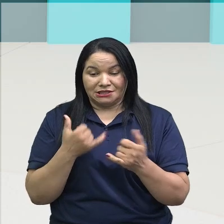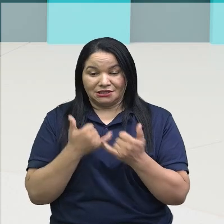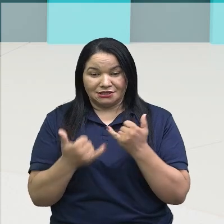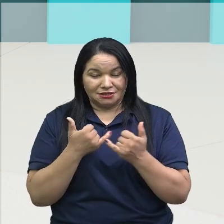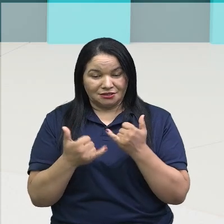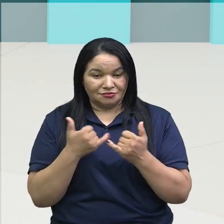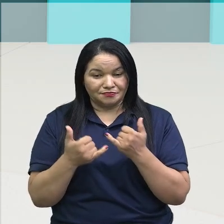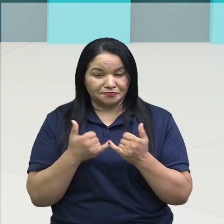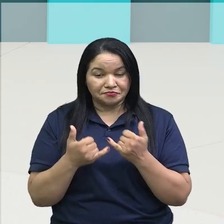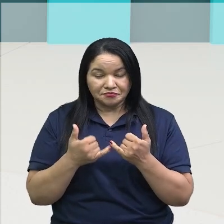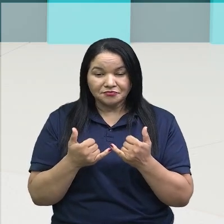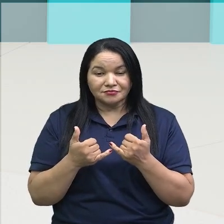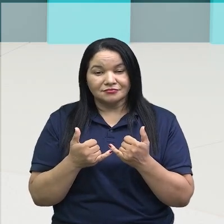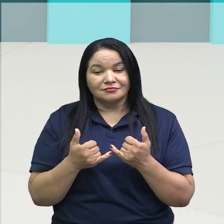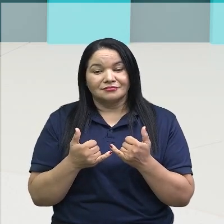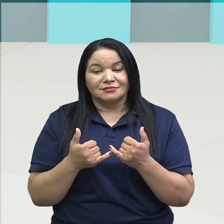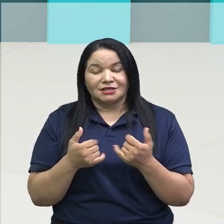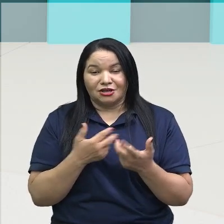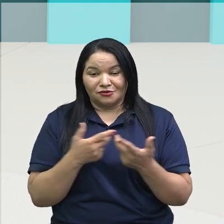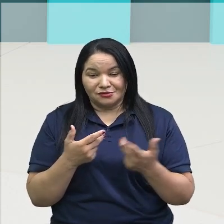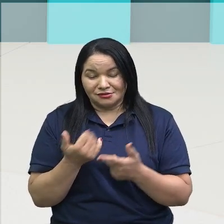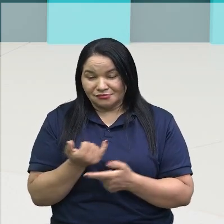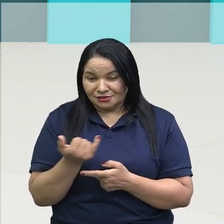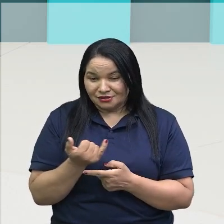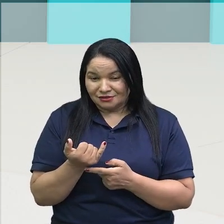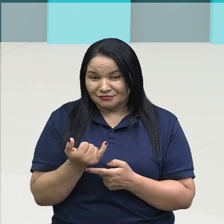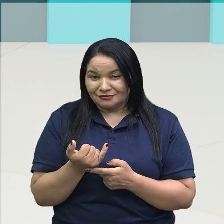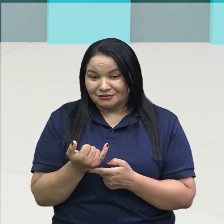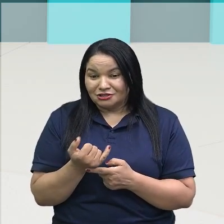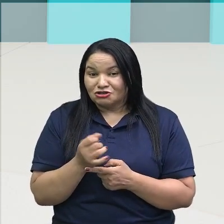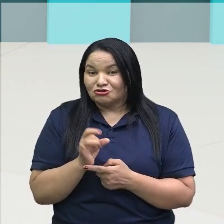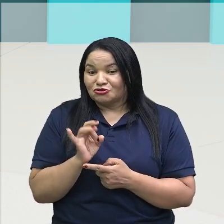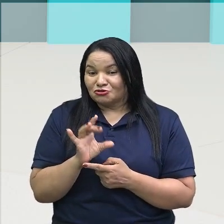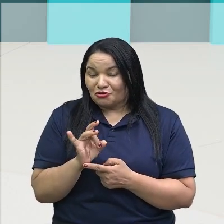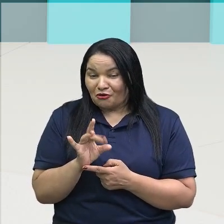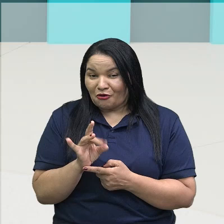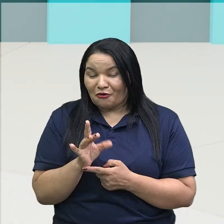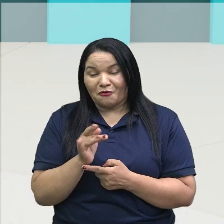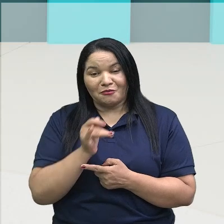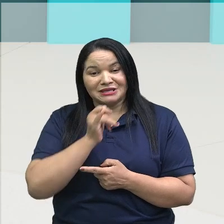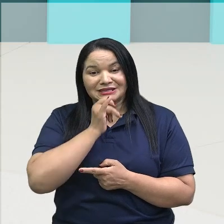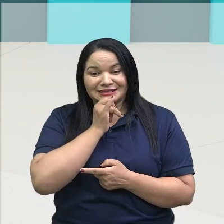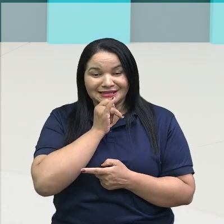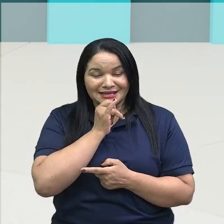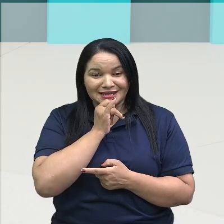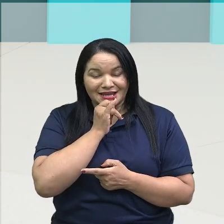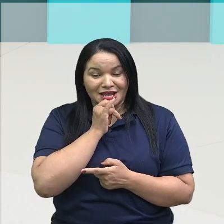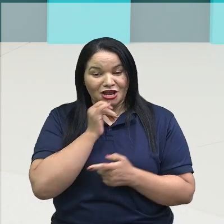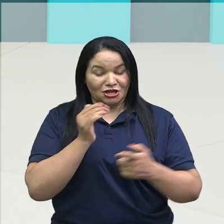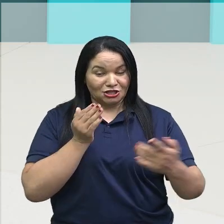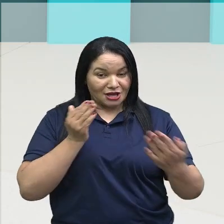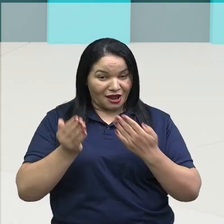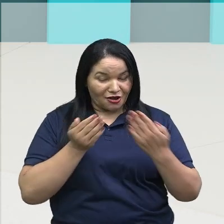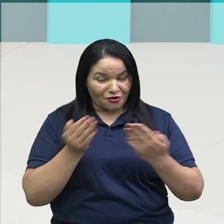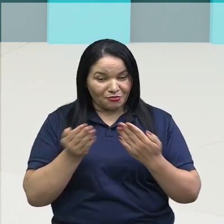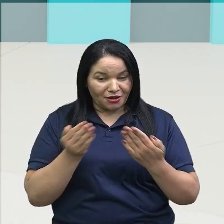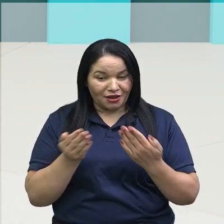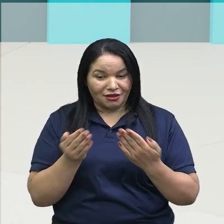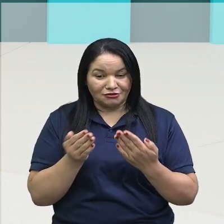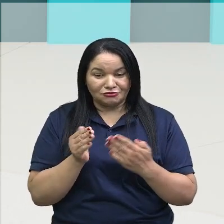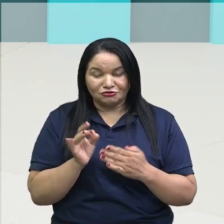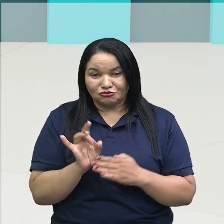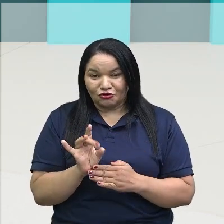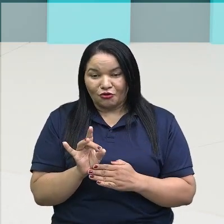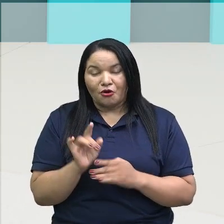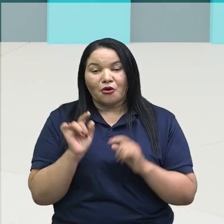em aspectos relevantes. Perceba que isso aqui é um exemplo, tá bom? De argumento por analogia. Qual é a analogia